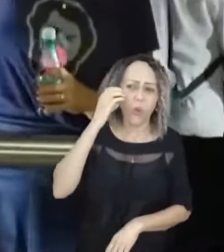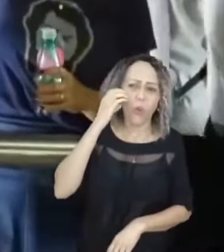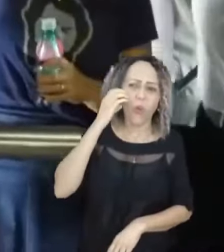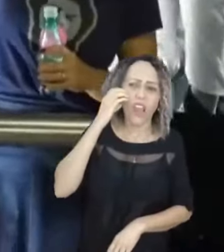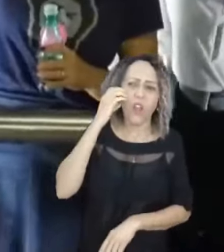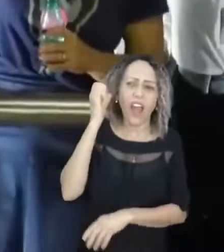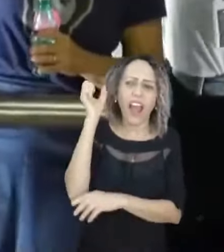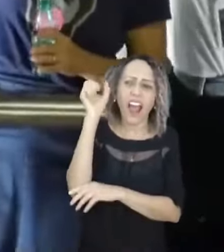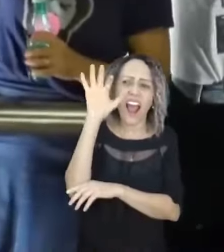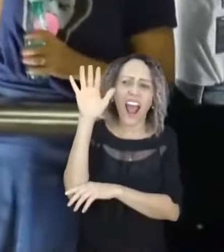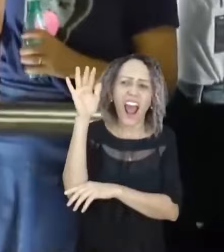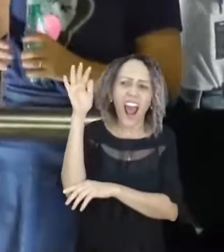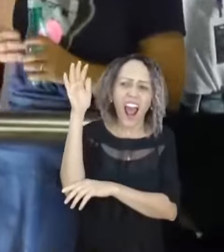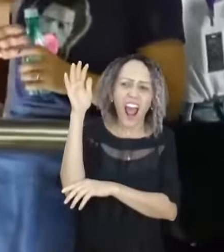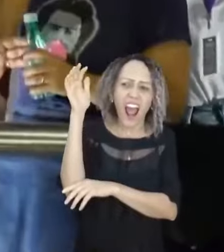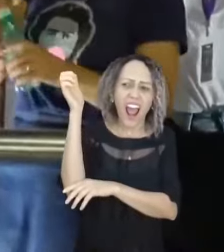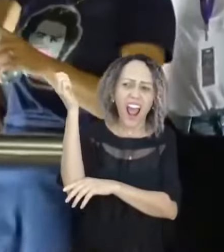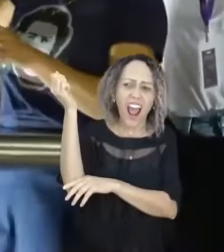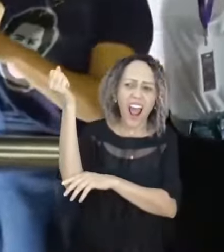Maracanã.